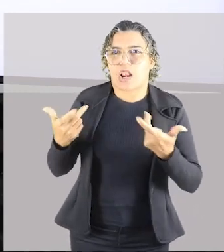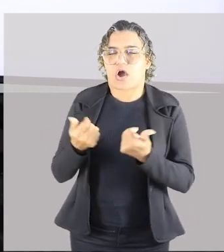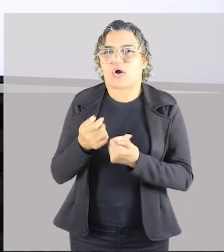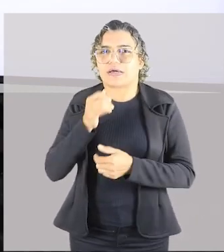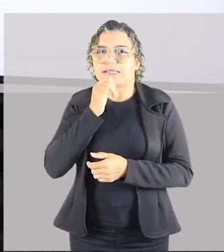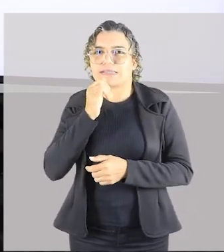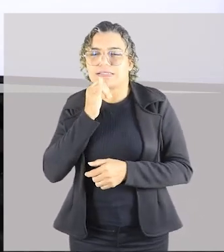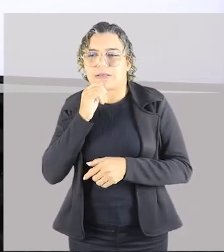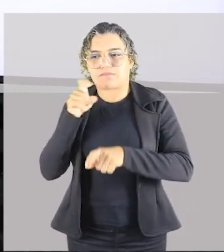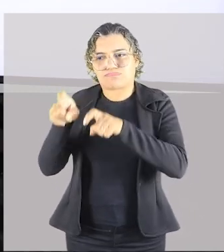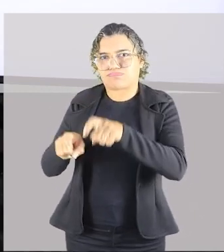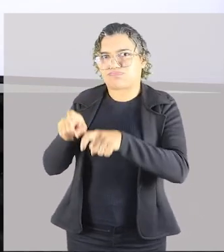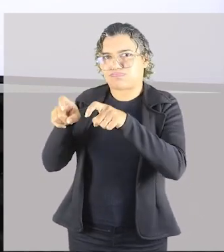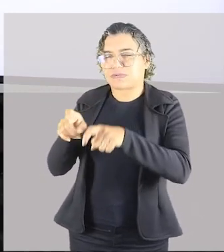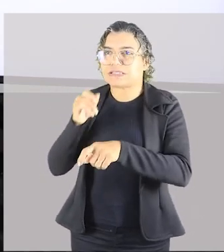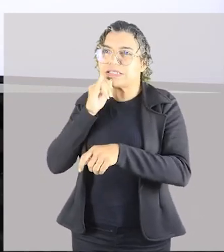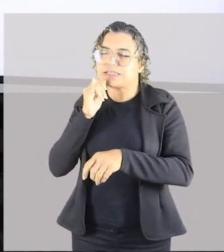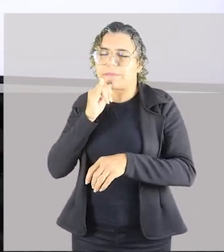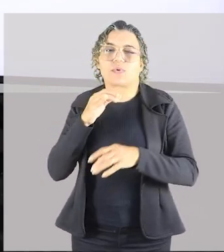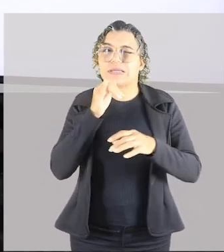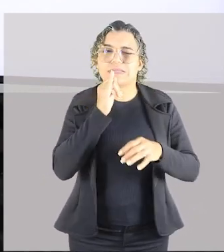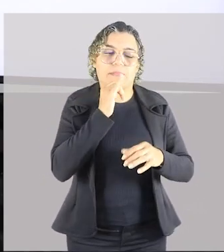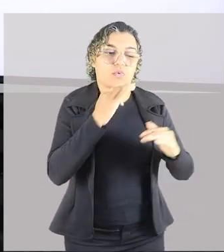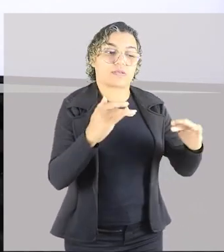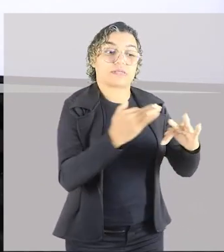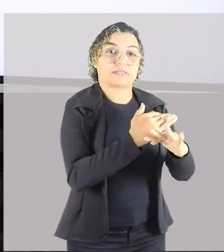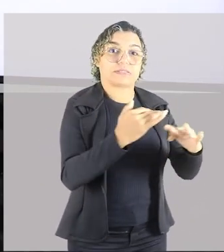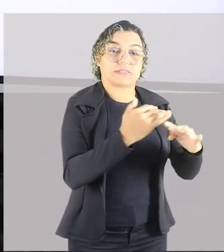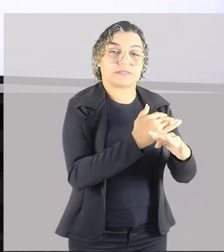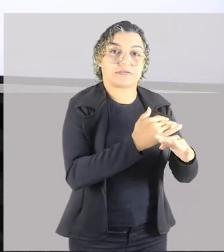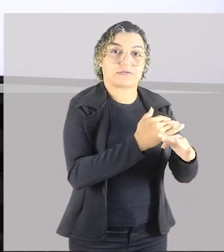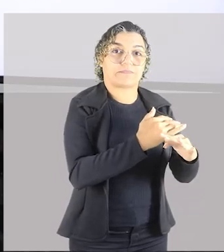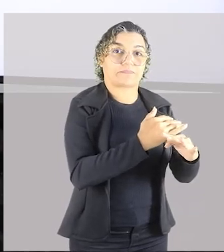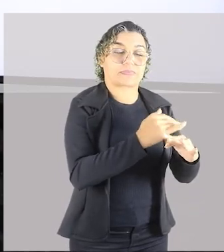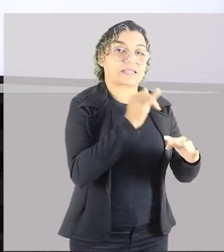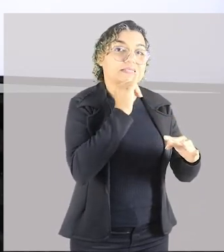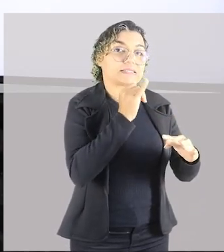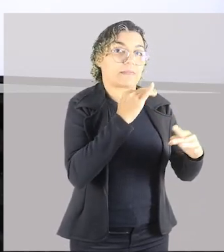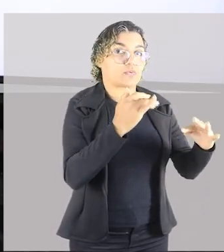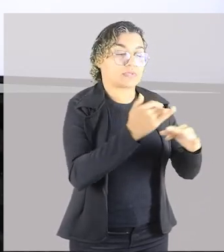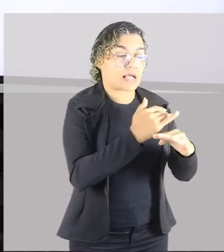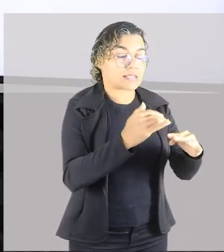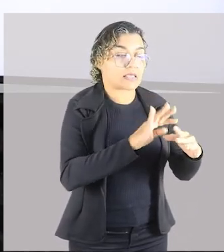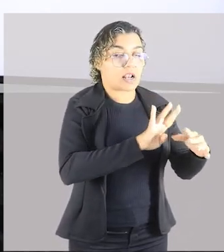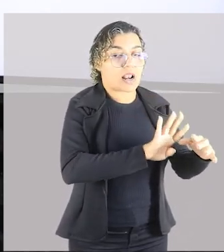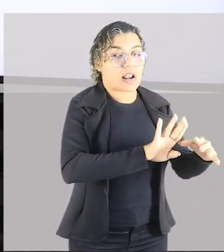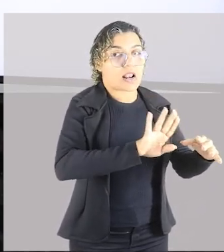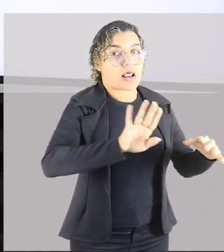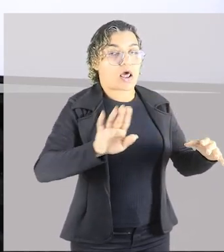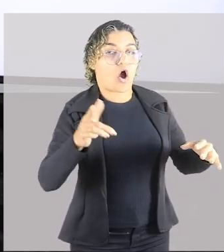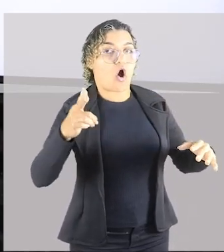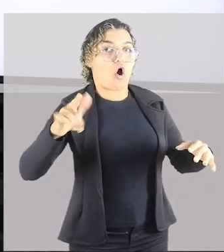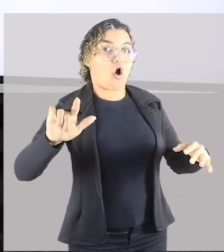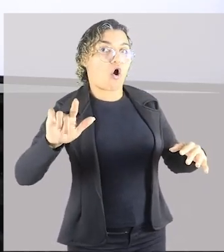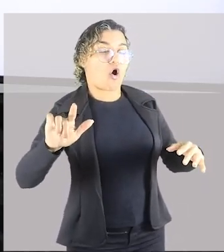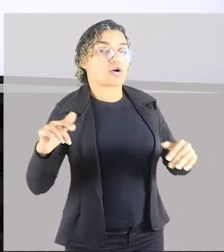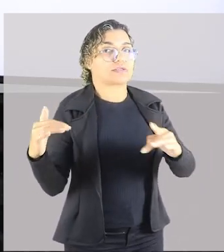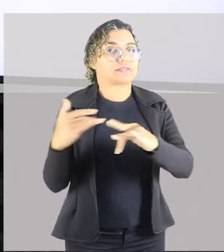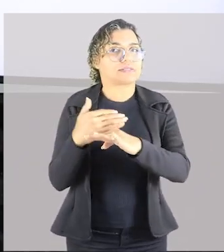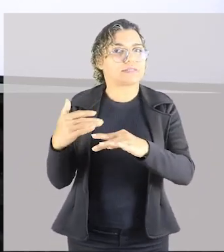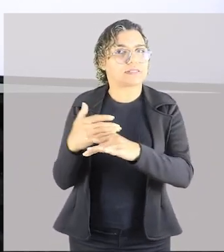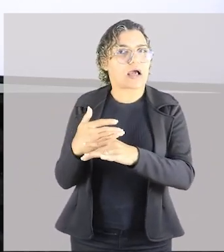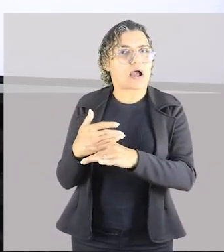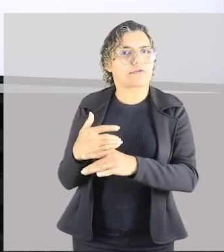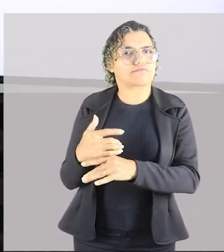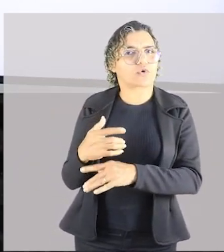se deslocar, sair dos grandes centros urbanos em direção às cidades ao entorno desses centros, certo? Com o intuito de